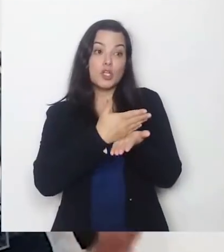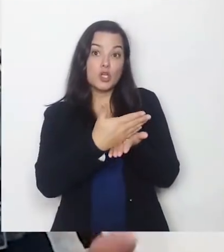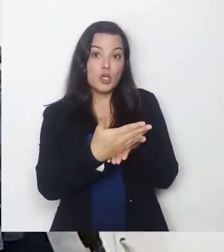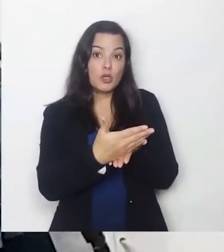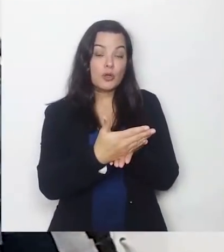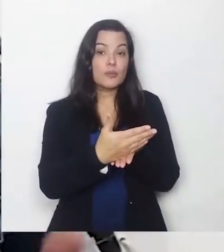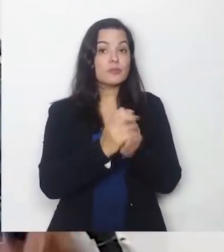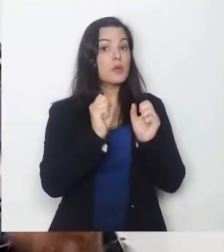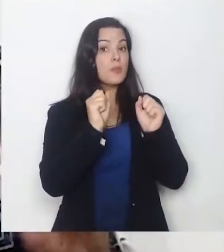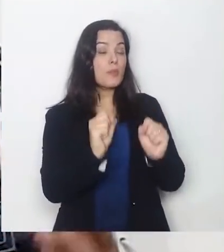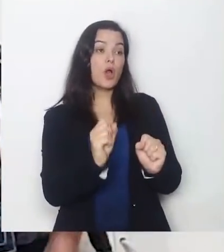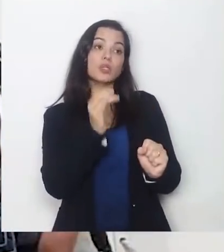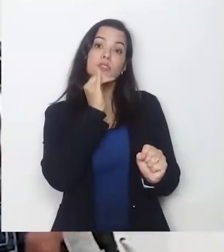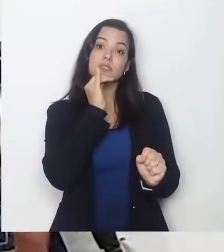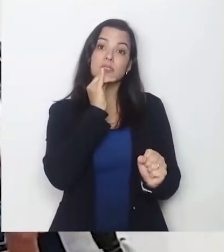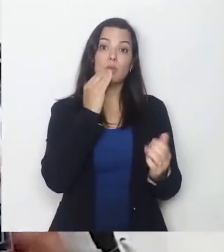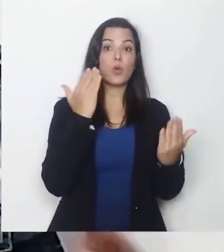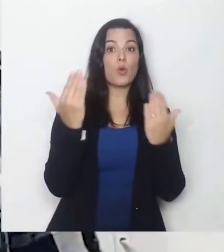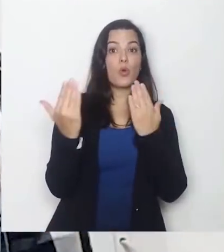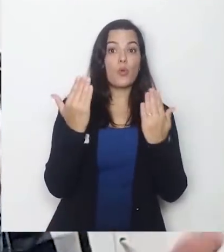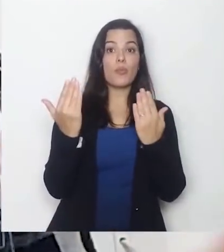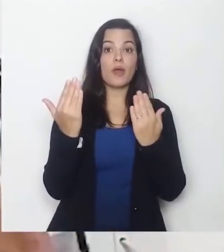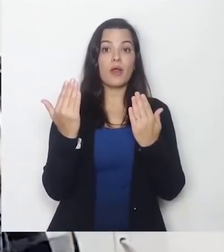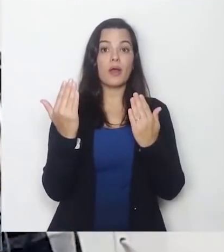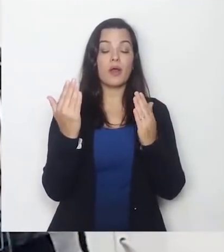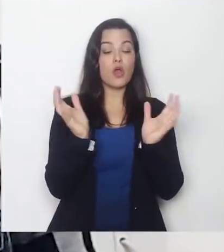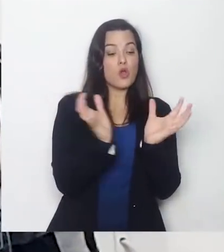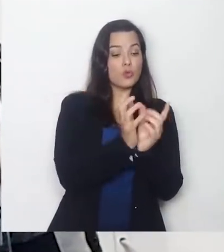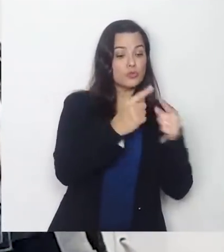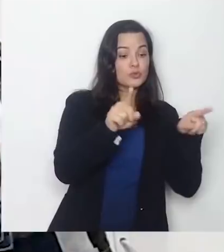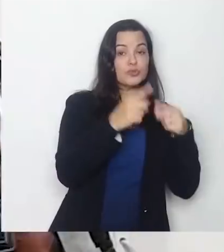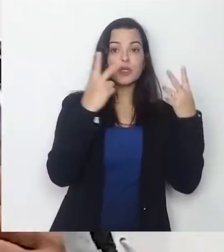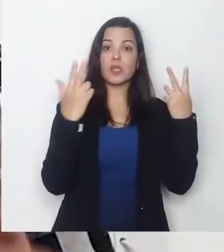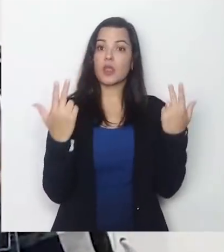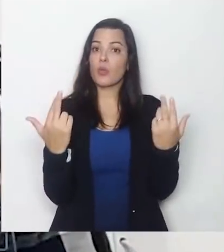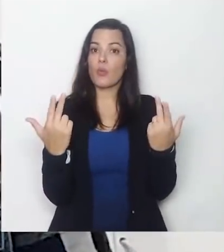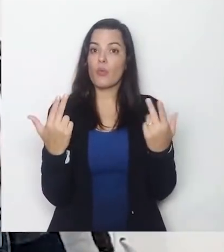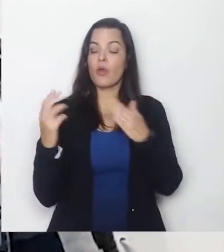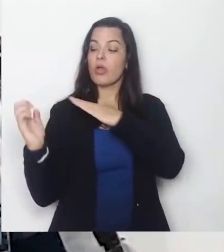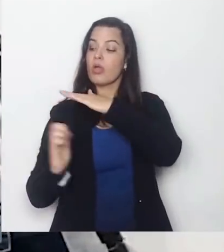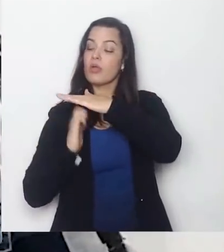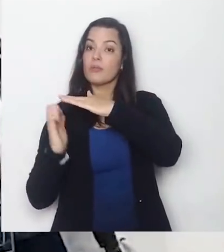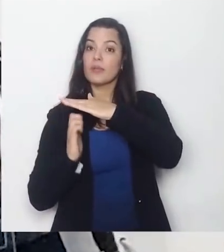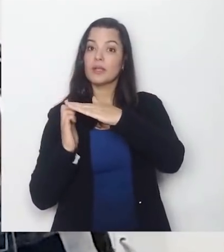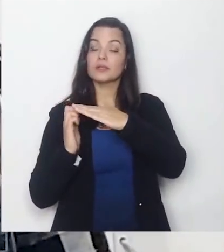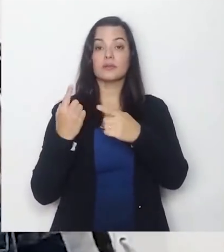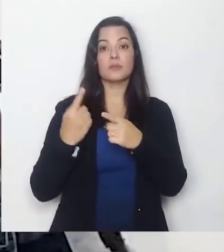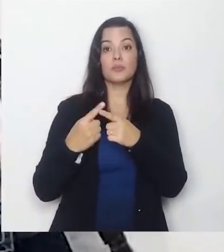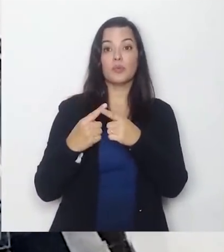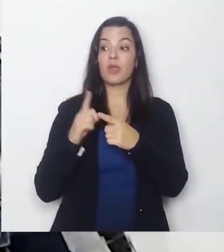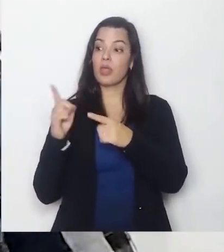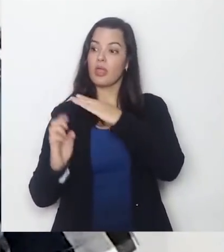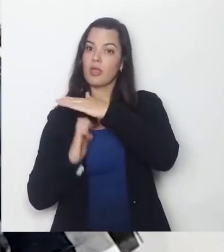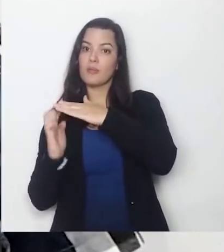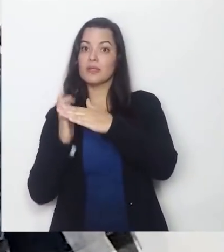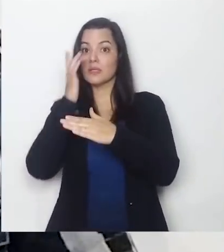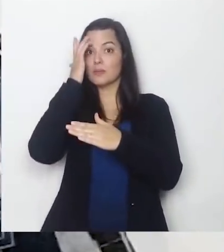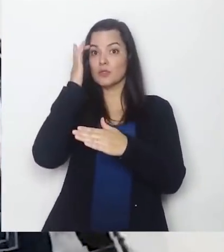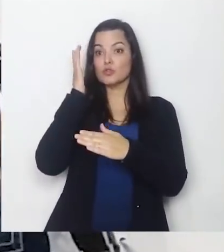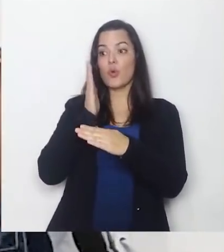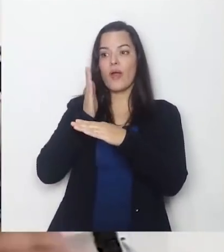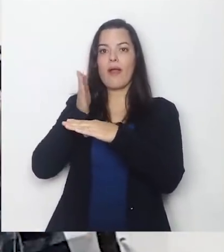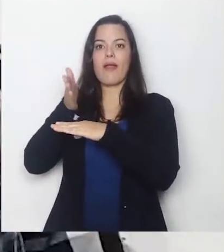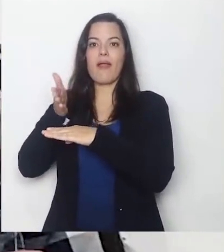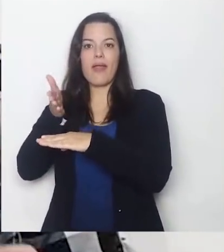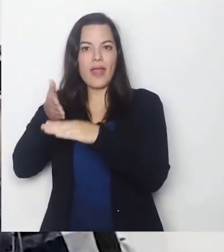Para começar, podemos comparar uma orquestra com uma empresa, que para fazer parte dela é necessário mandar um currículo,